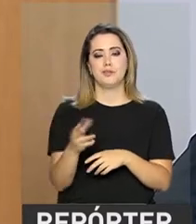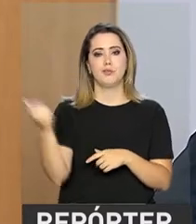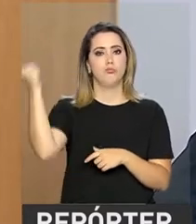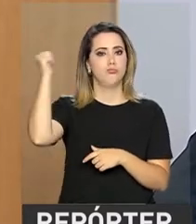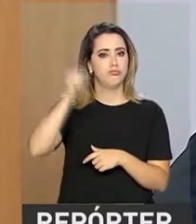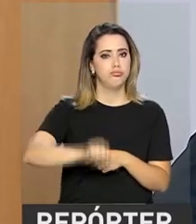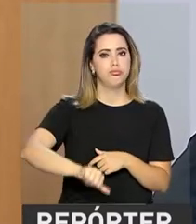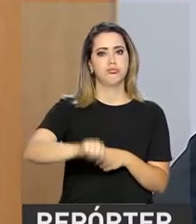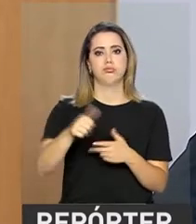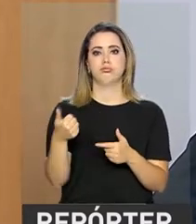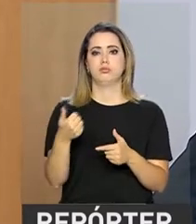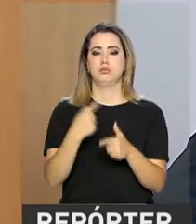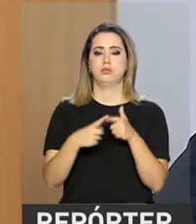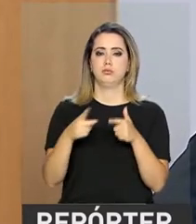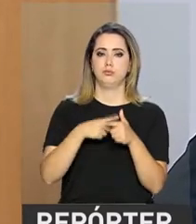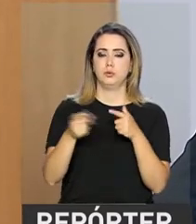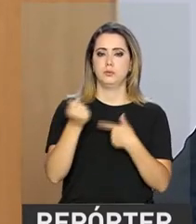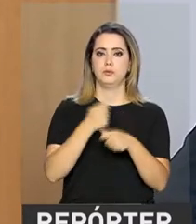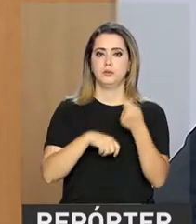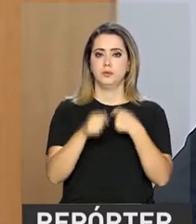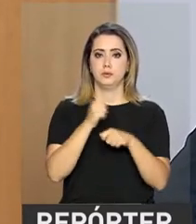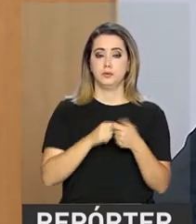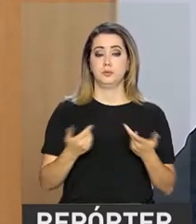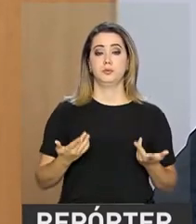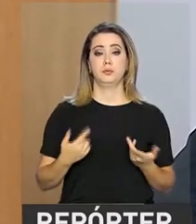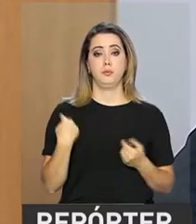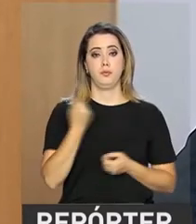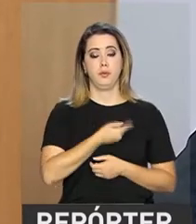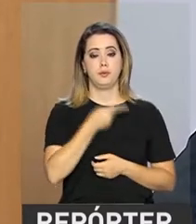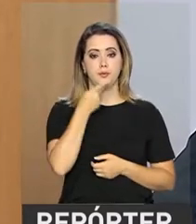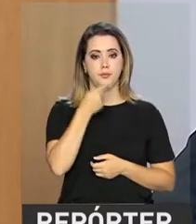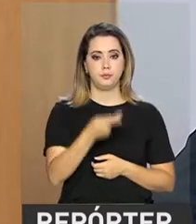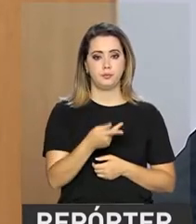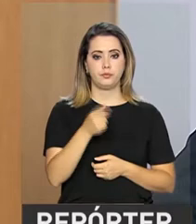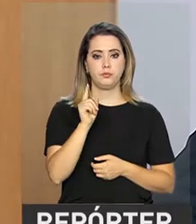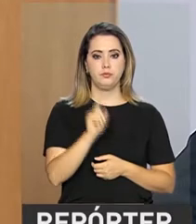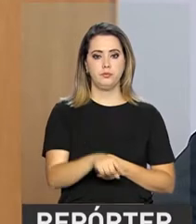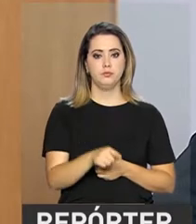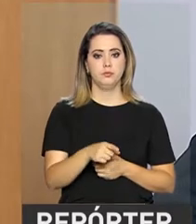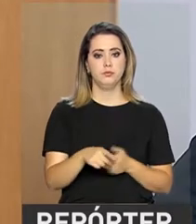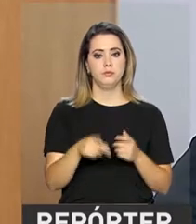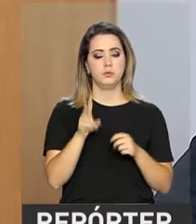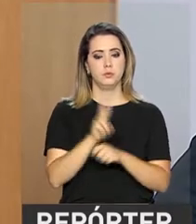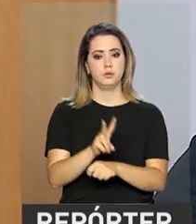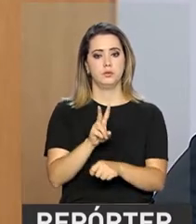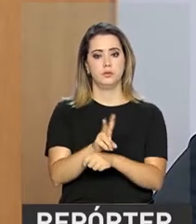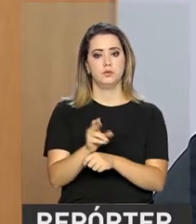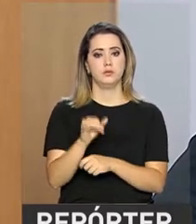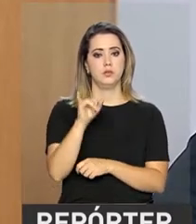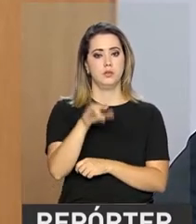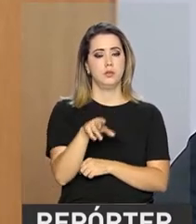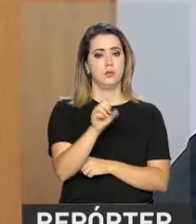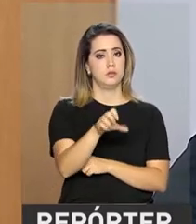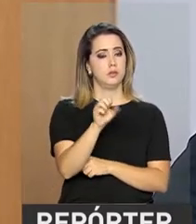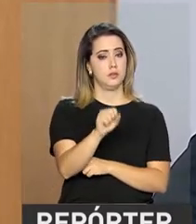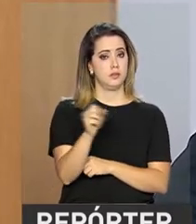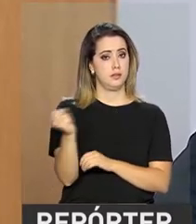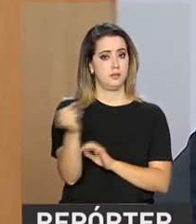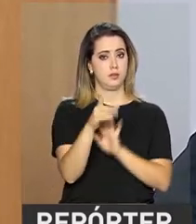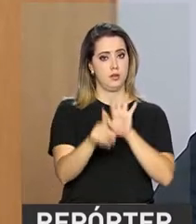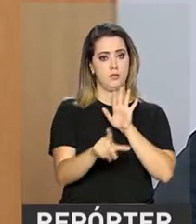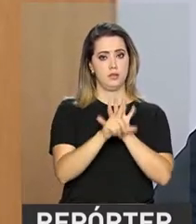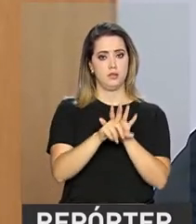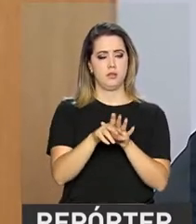parecida com a situação o estado do rio tem então quando nós defendemos a reforma da previdência muitos